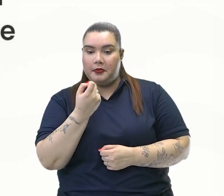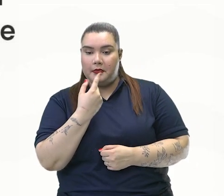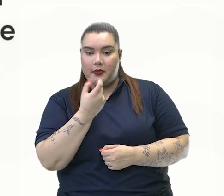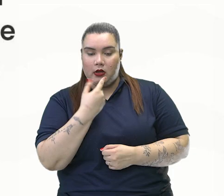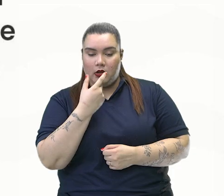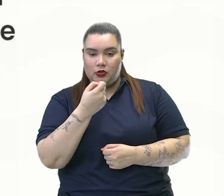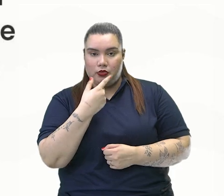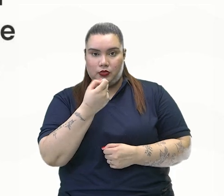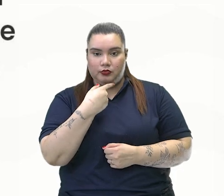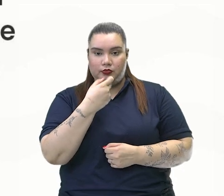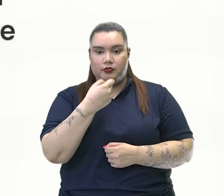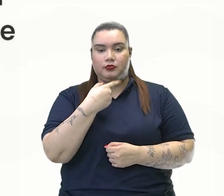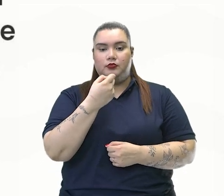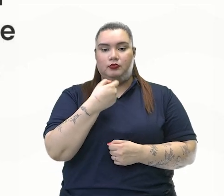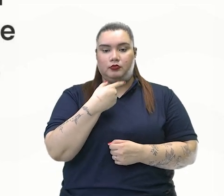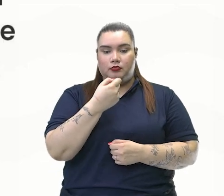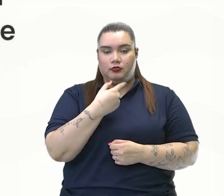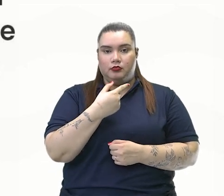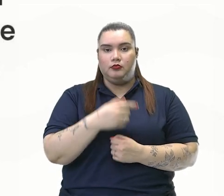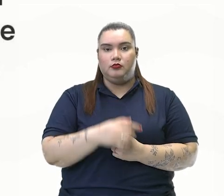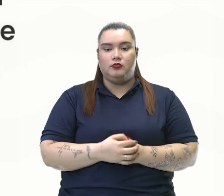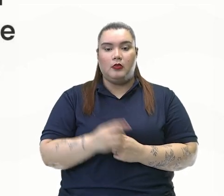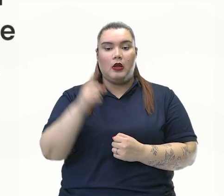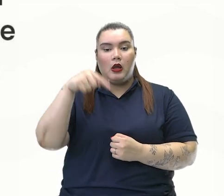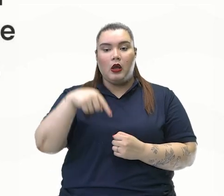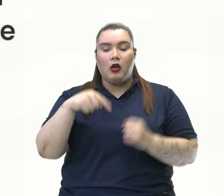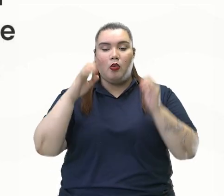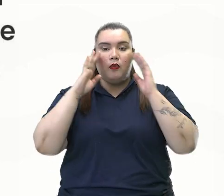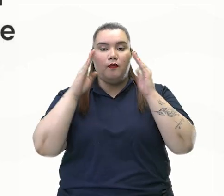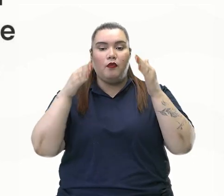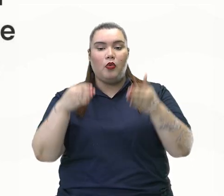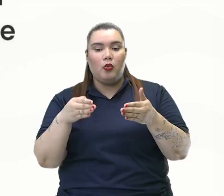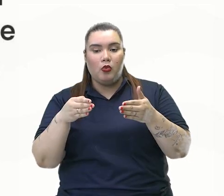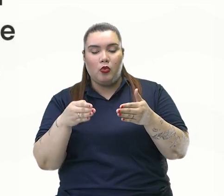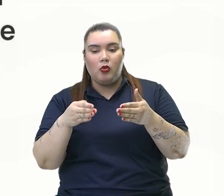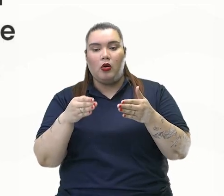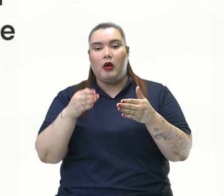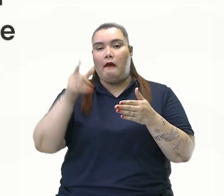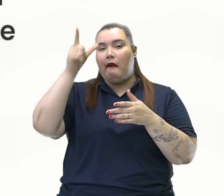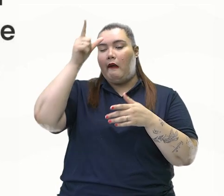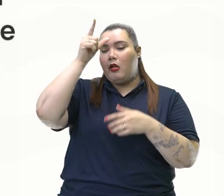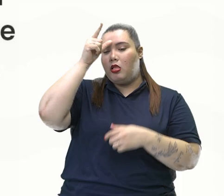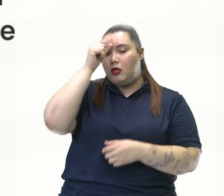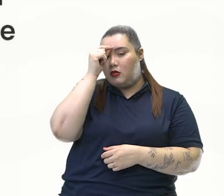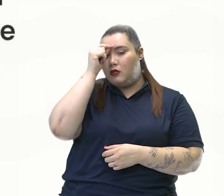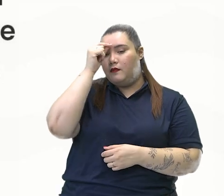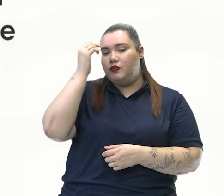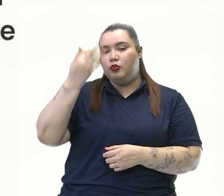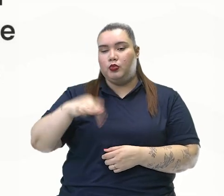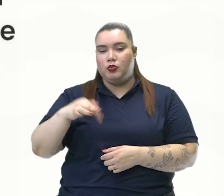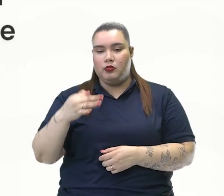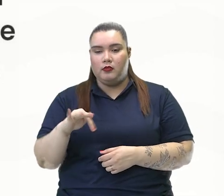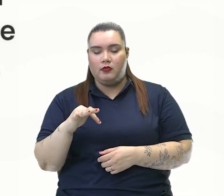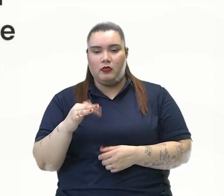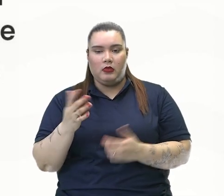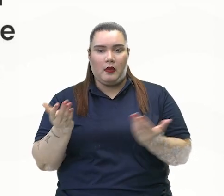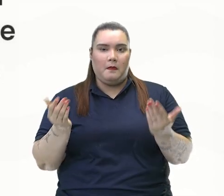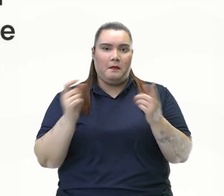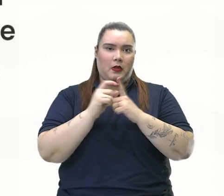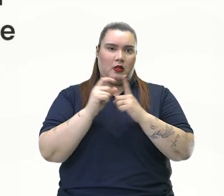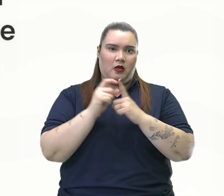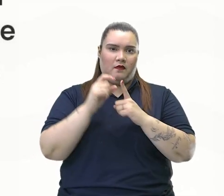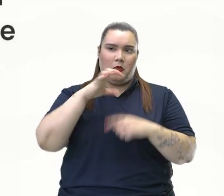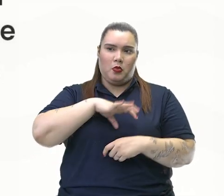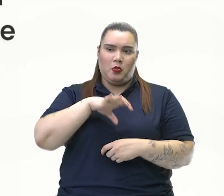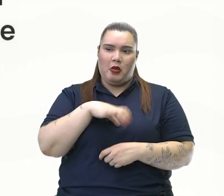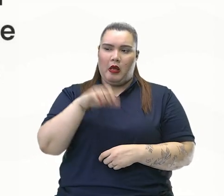Este medicamento é um aliviador. Essa palavra em língua portuguesa não existe, a gente não fala aliviador,